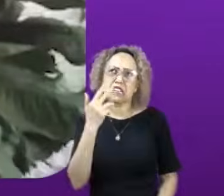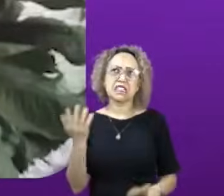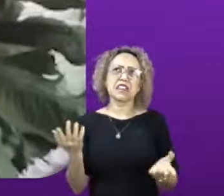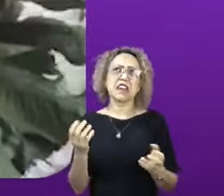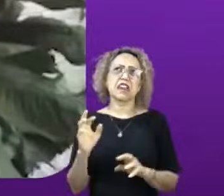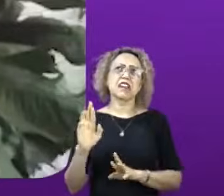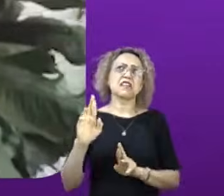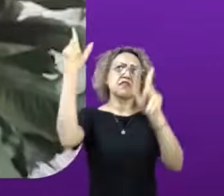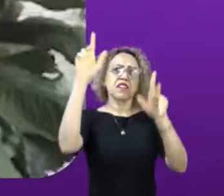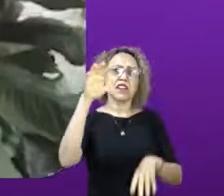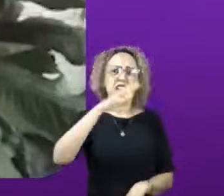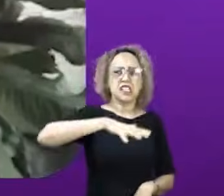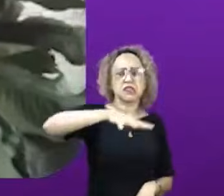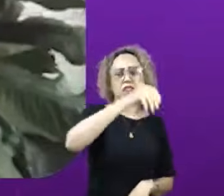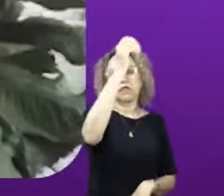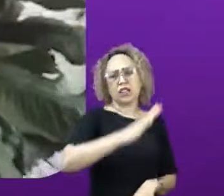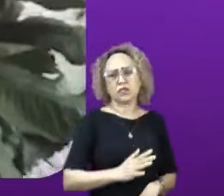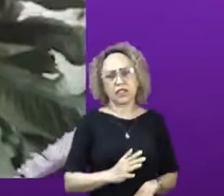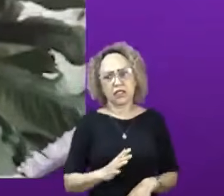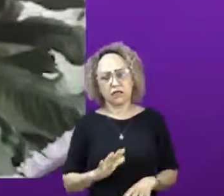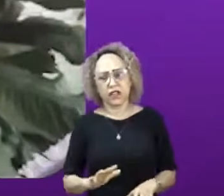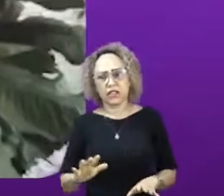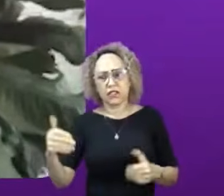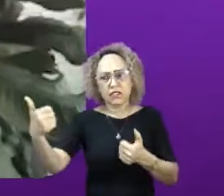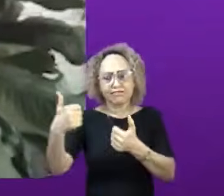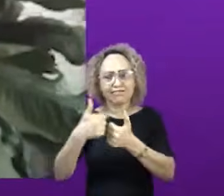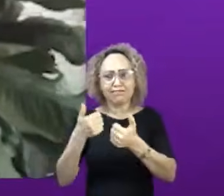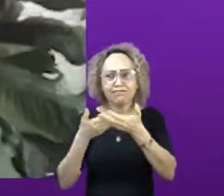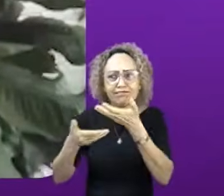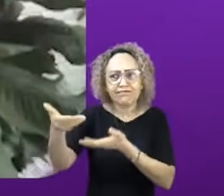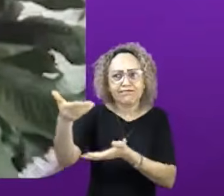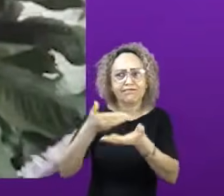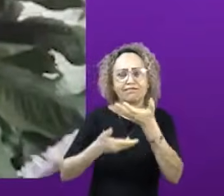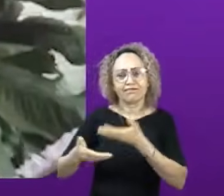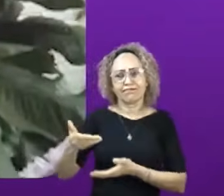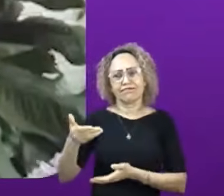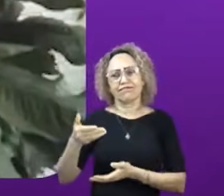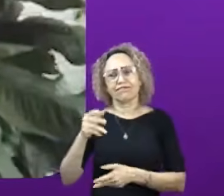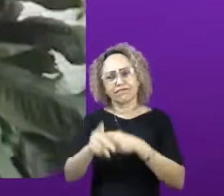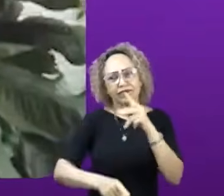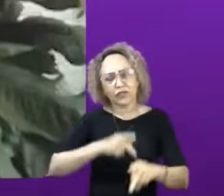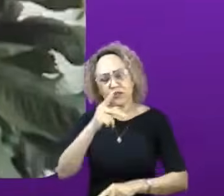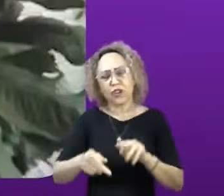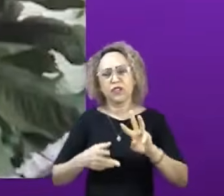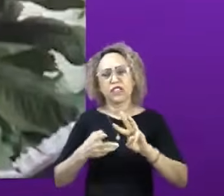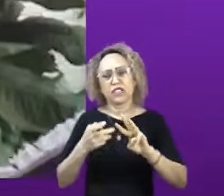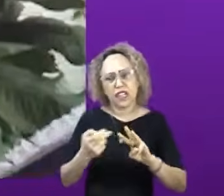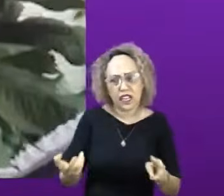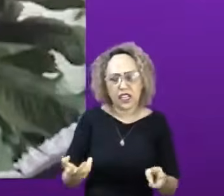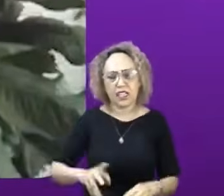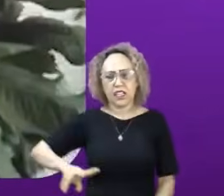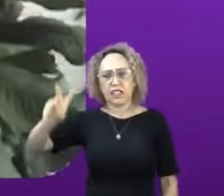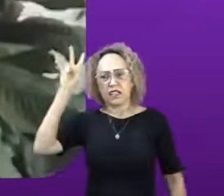gente aproxima isso da escuta dos povos originários, né, das